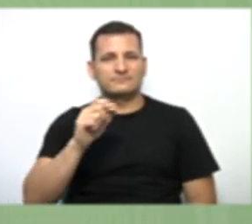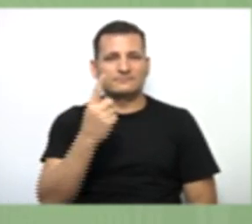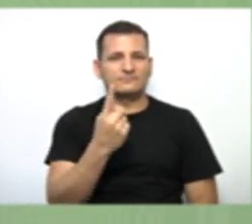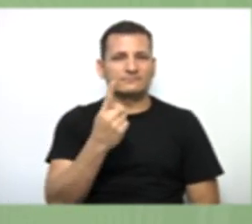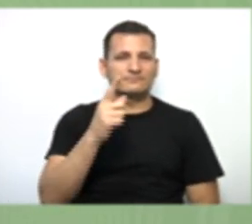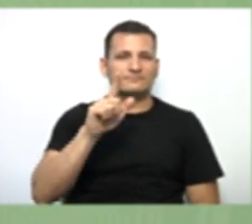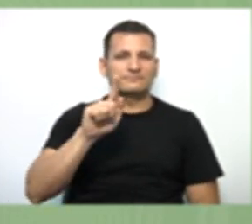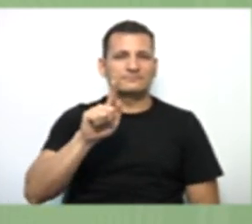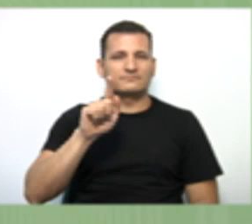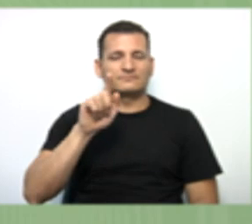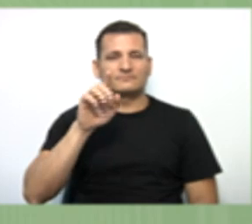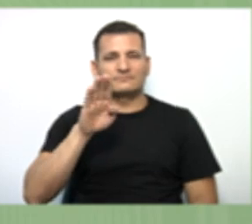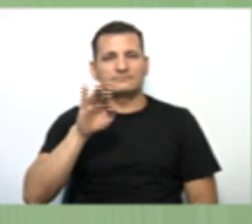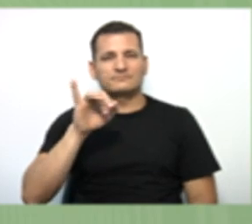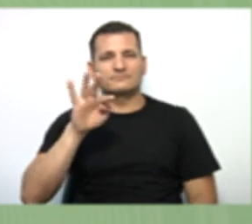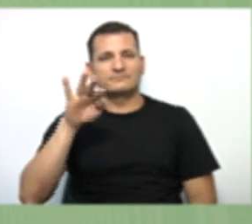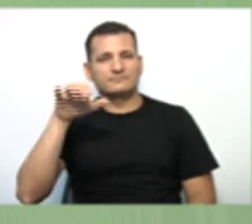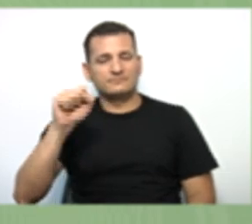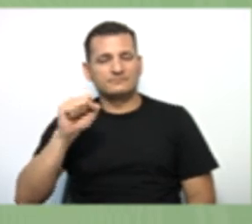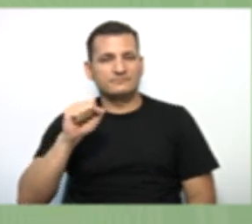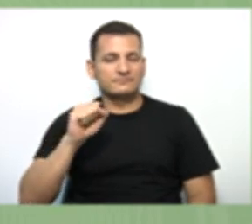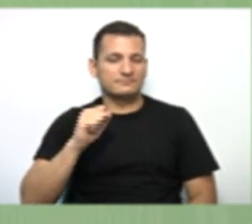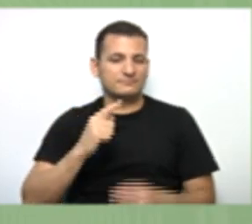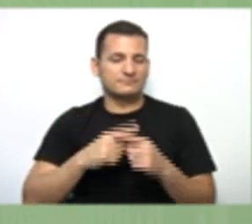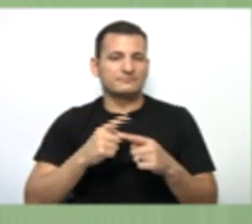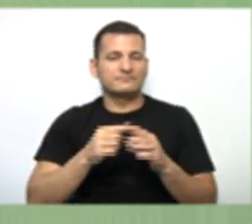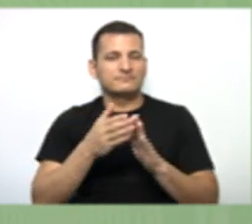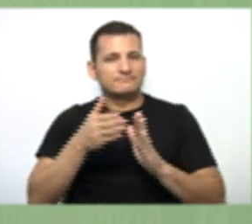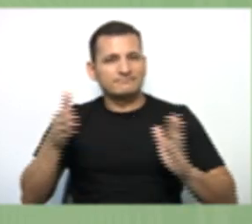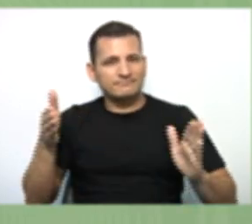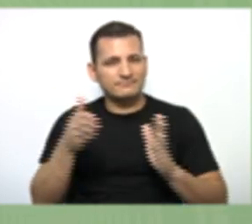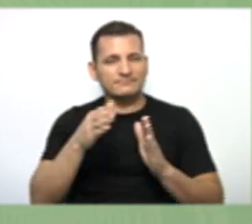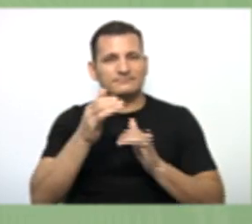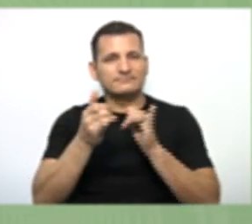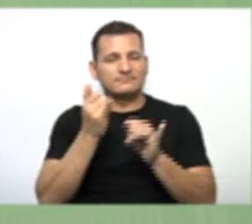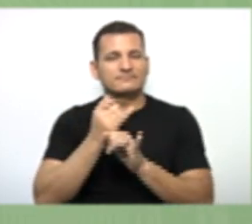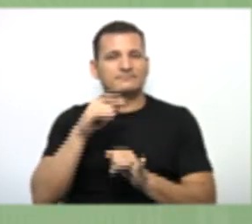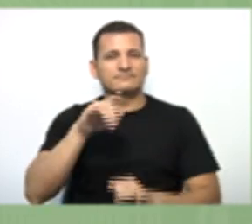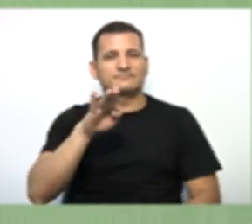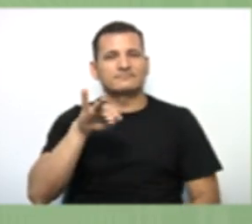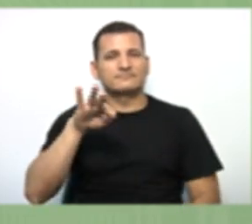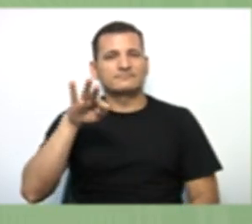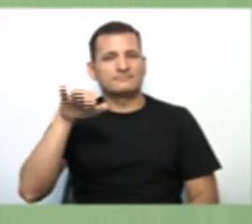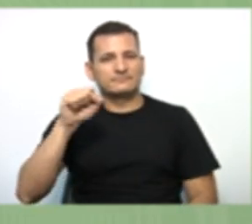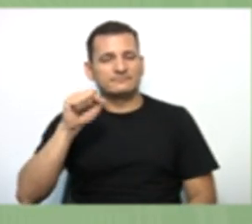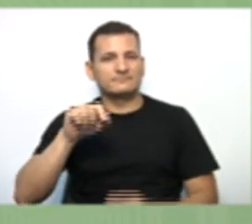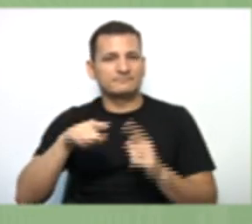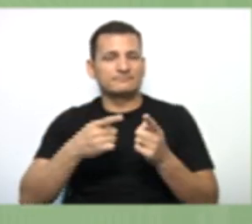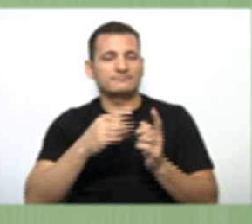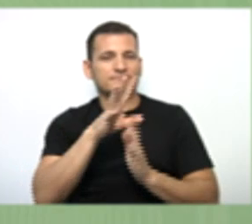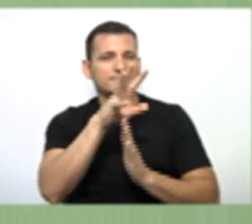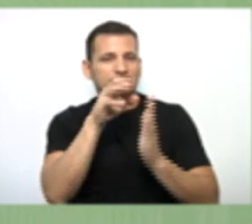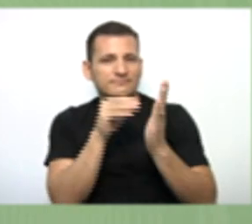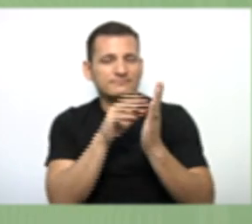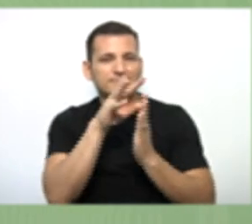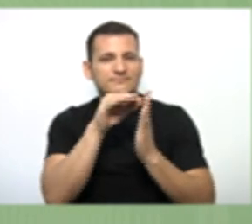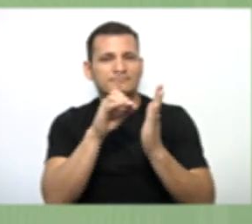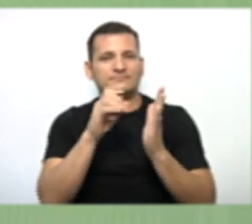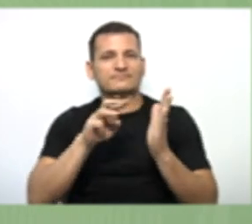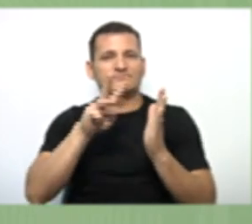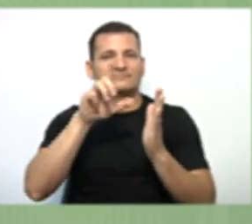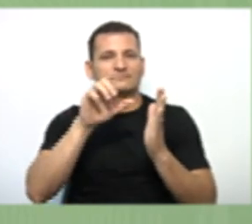gigabits, né? Mas, porque a medição da internet é em bits. Mas quando a gente faz o download, os programinhas, eles fazem o download